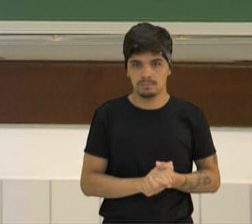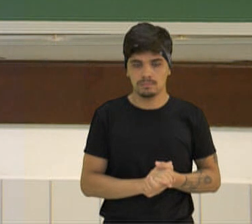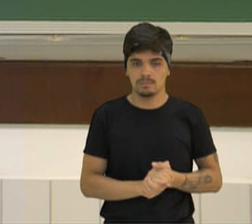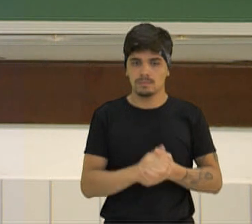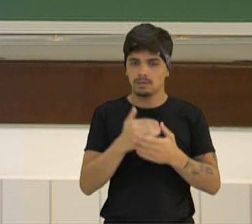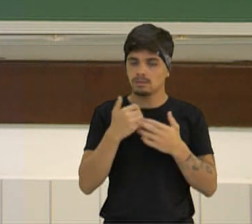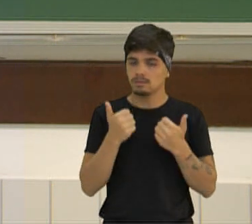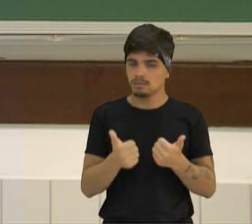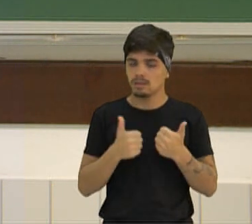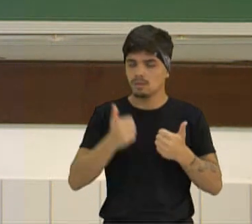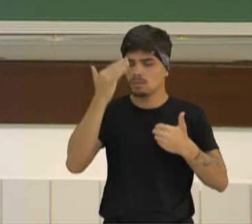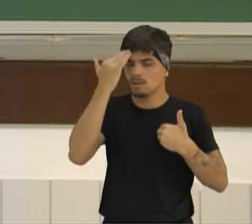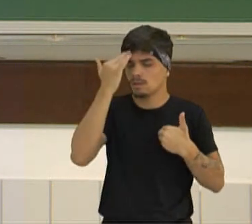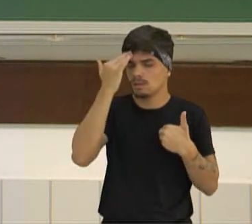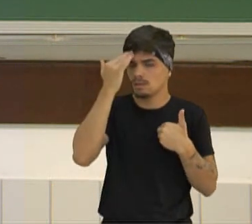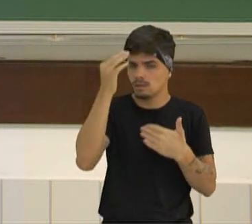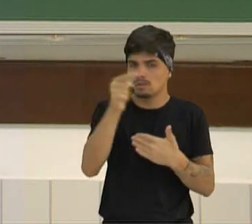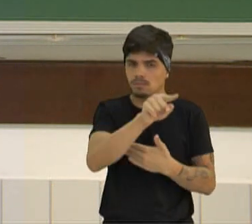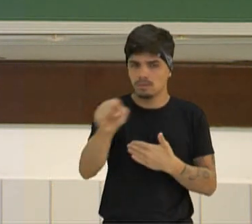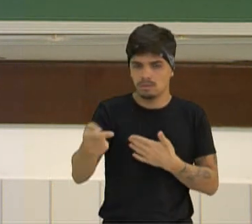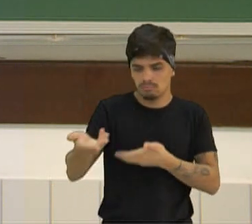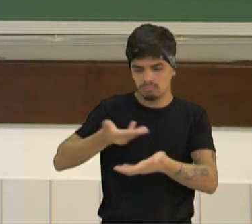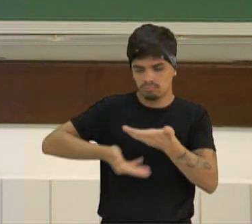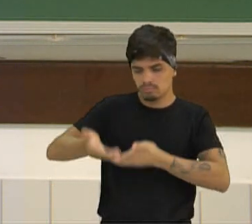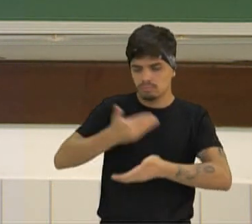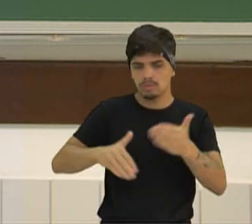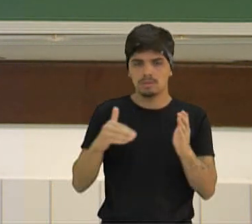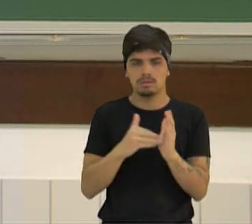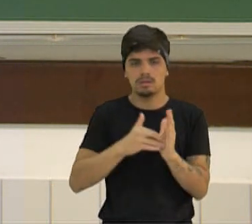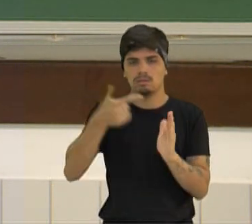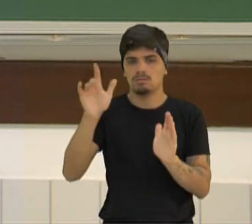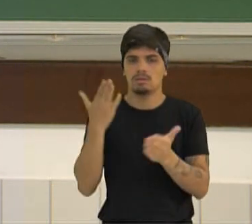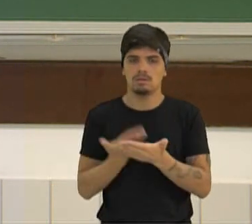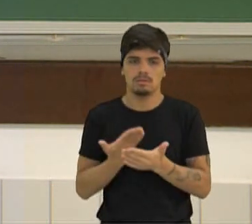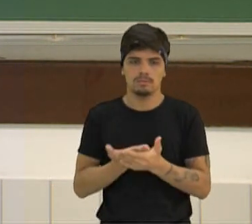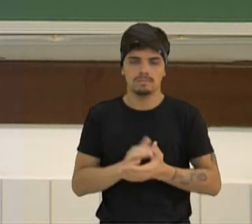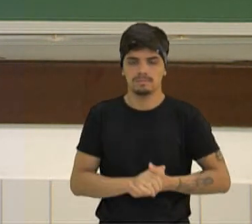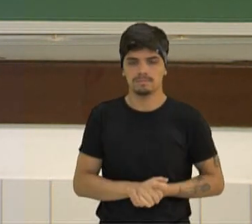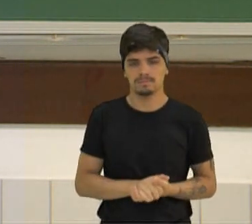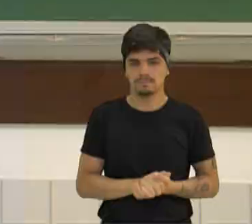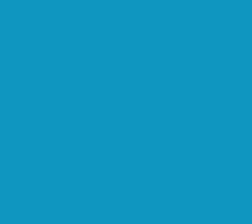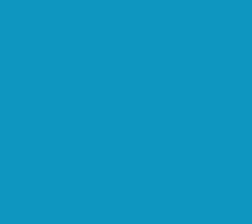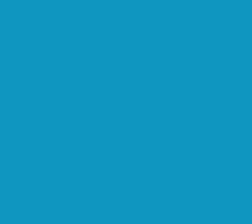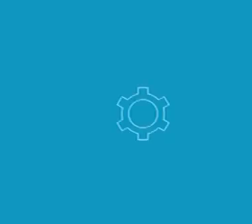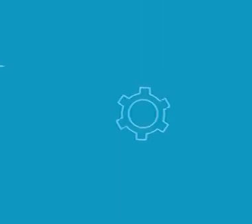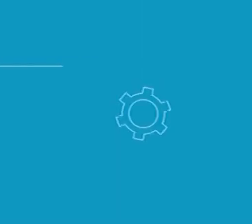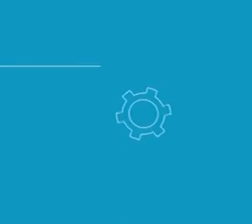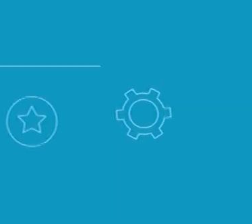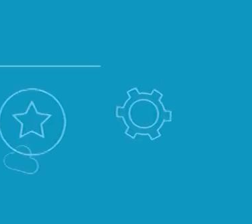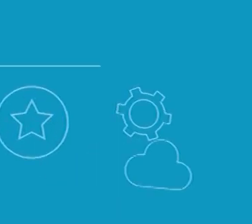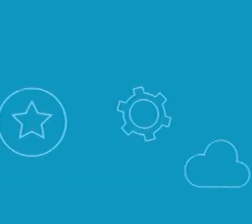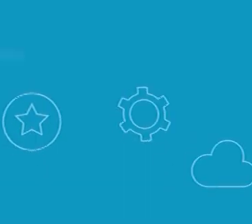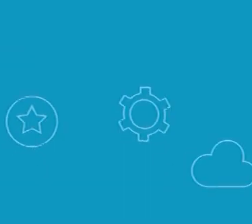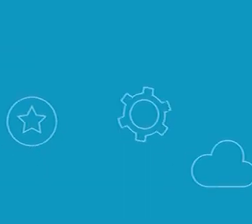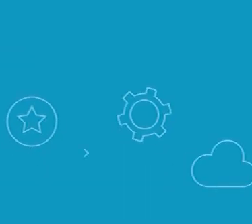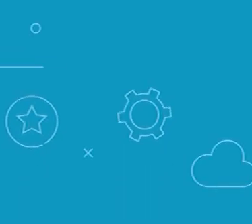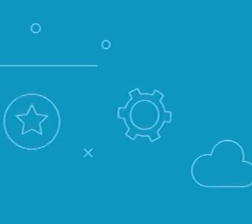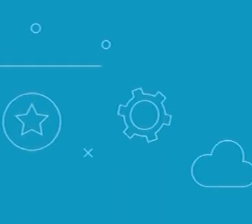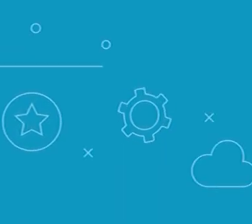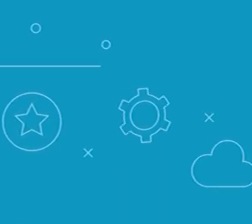muito bem eu agradeço vocês pela participação e até a próxima aula E